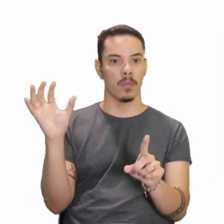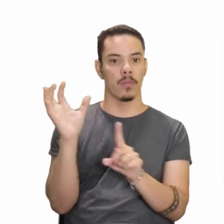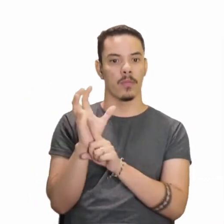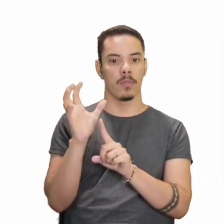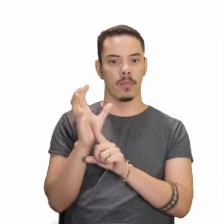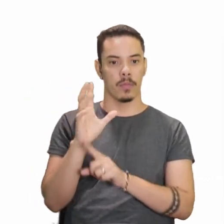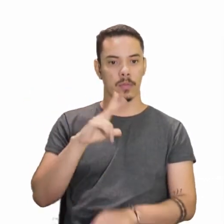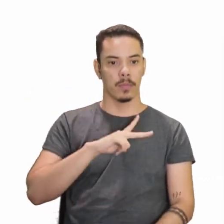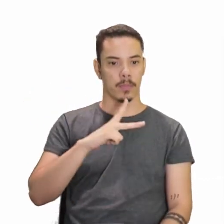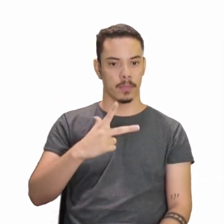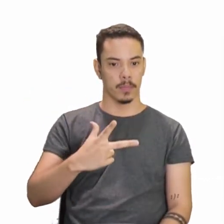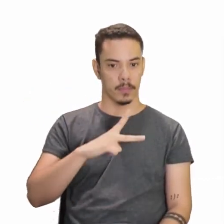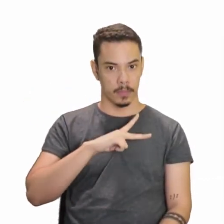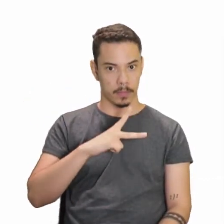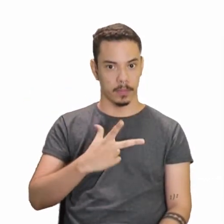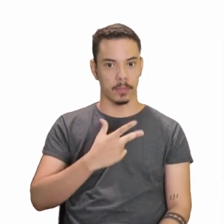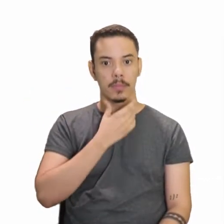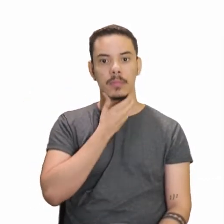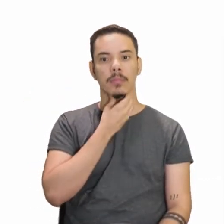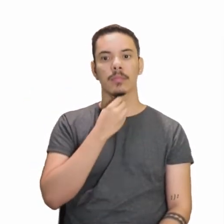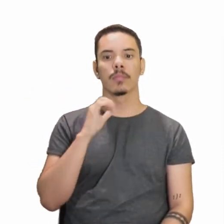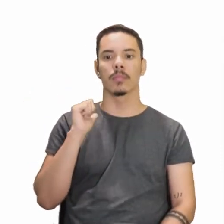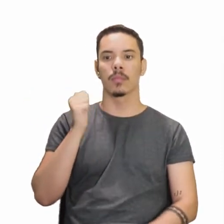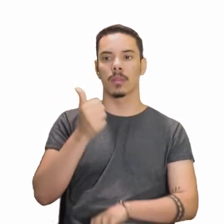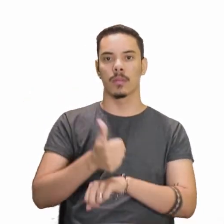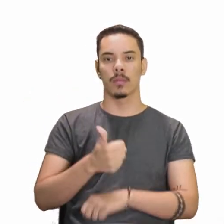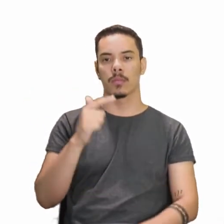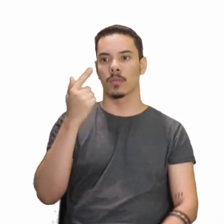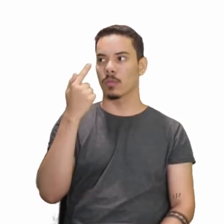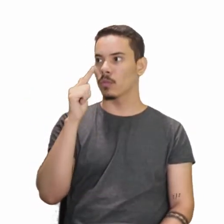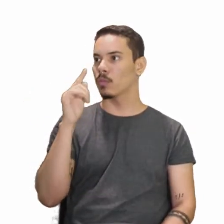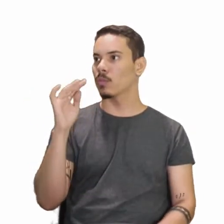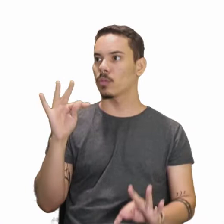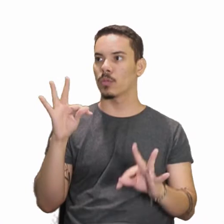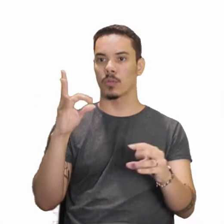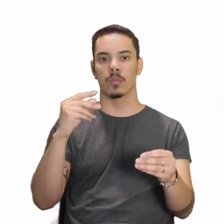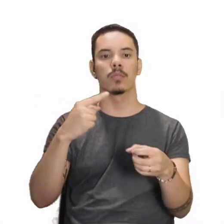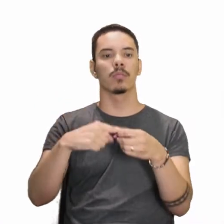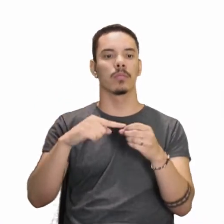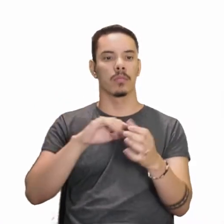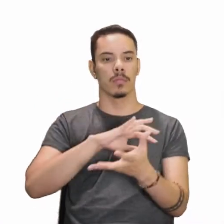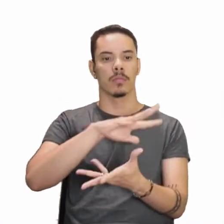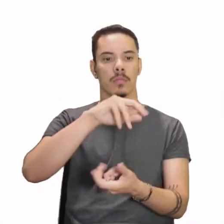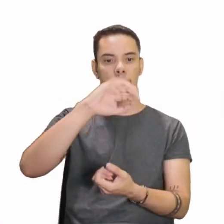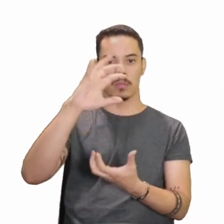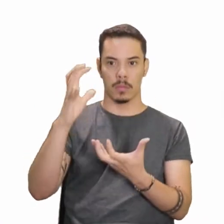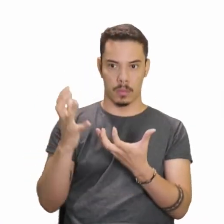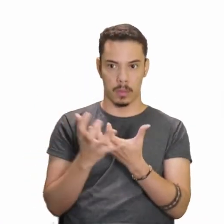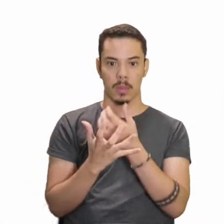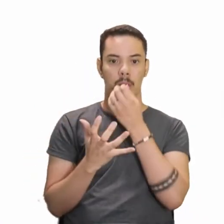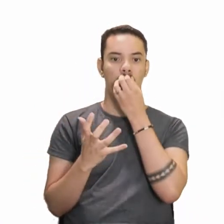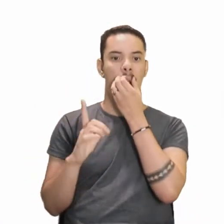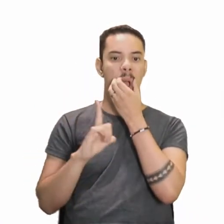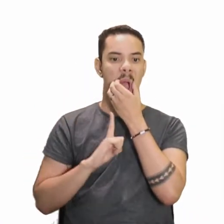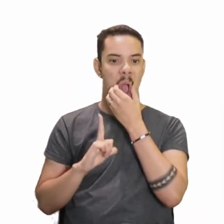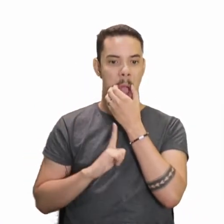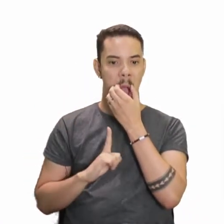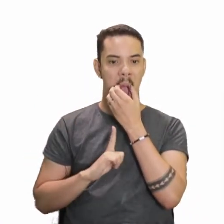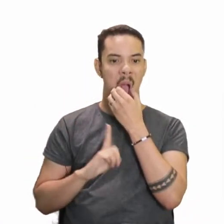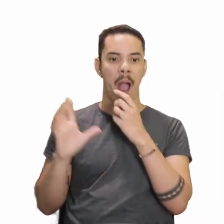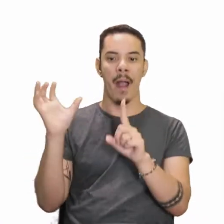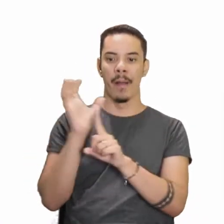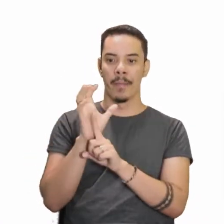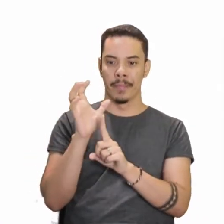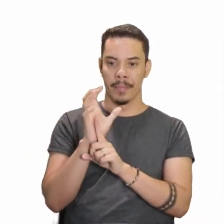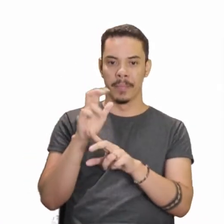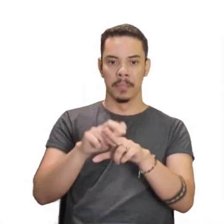Portugal, que teve esses domínios geograficamente em todos os continentes, aí tinham essa influência de Portugal. Um dos motivos